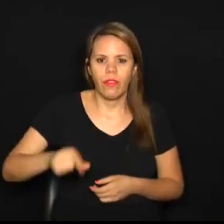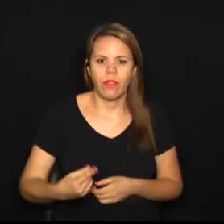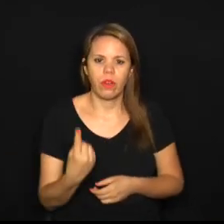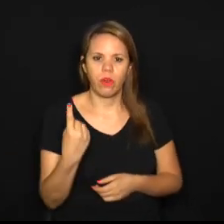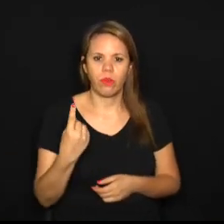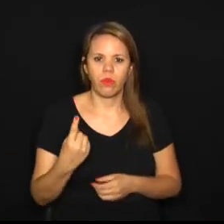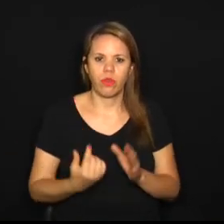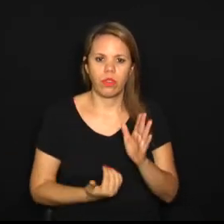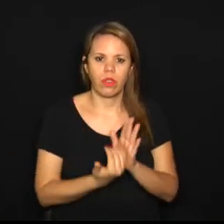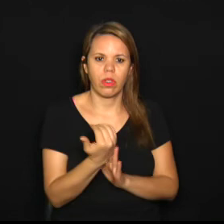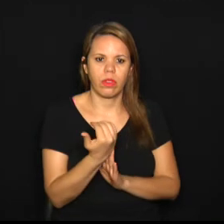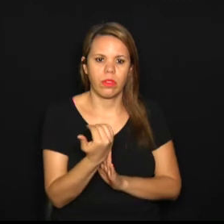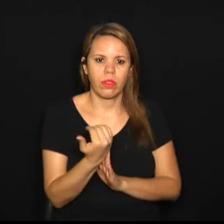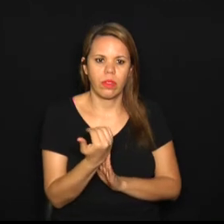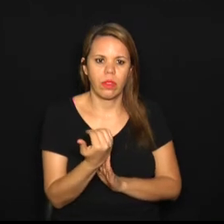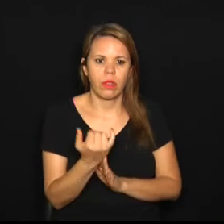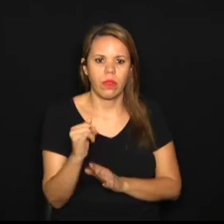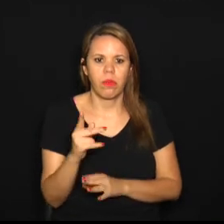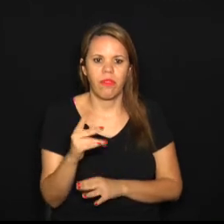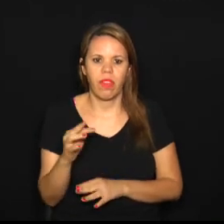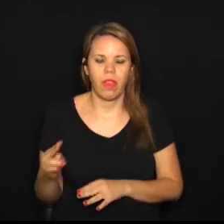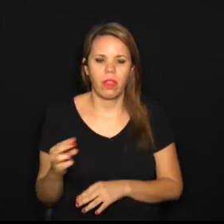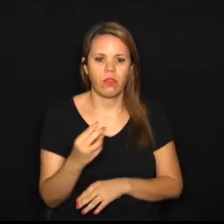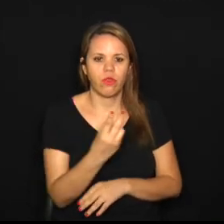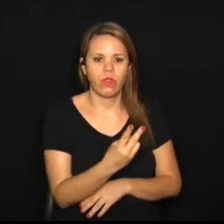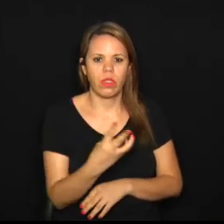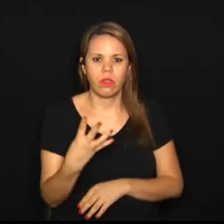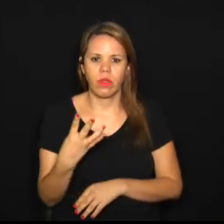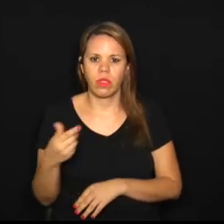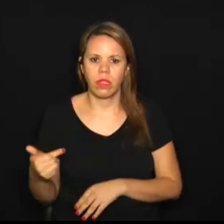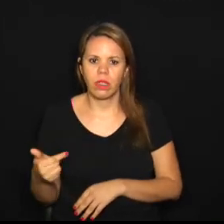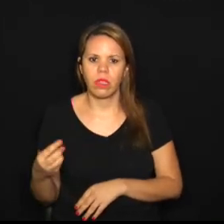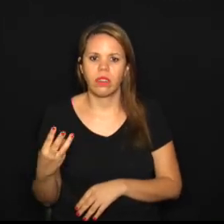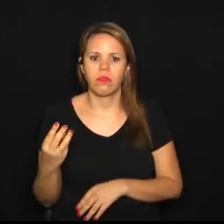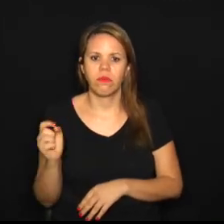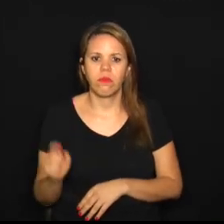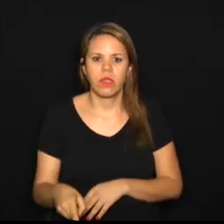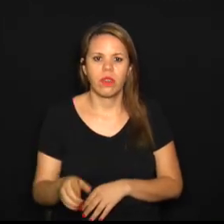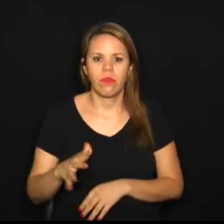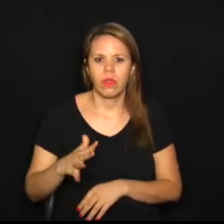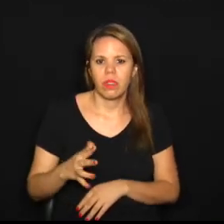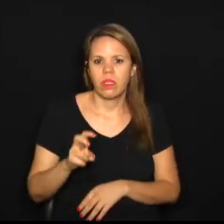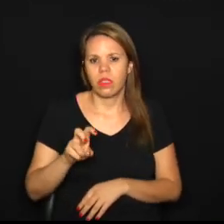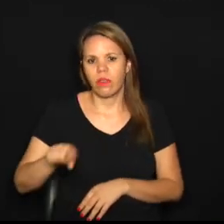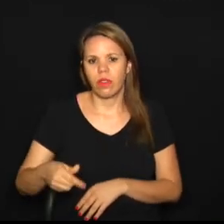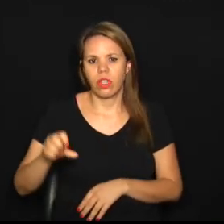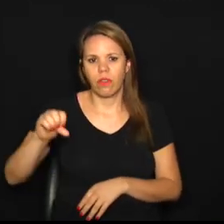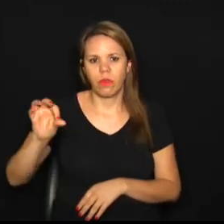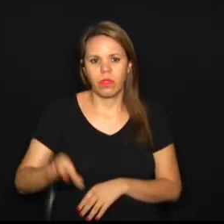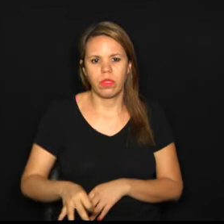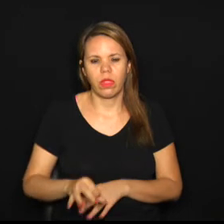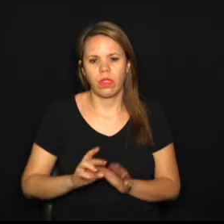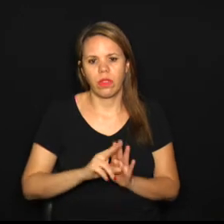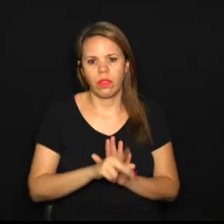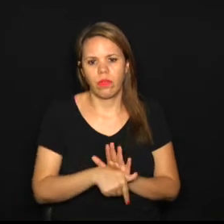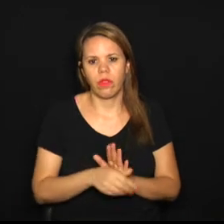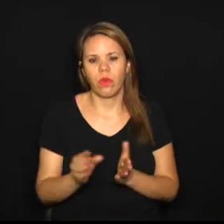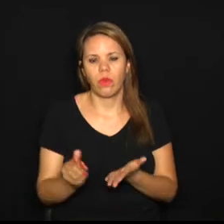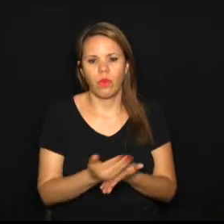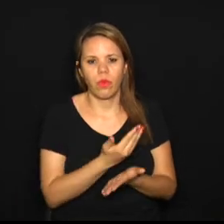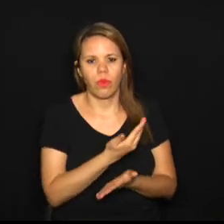crescimento, o IPVA com 243.600.000, variou 5,9%, e outras transferências do